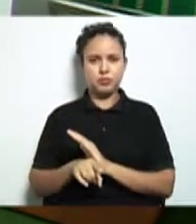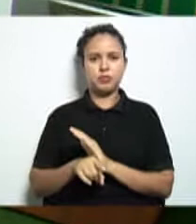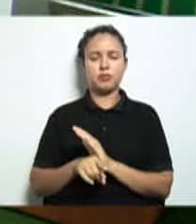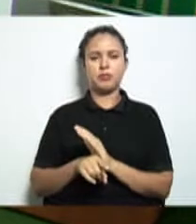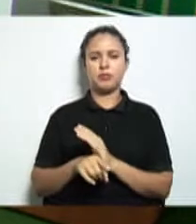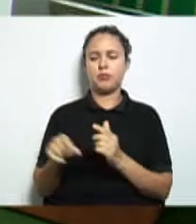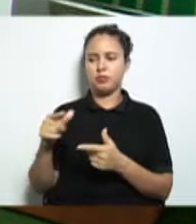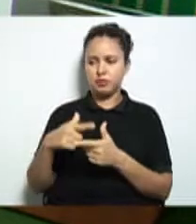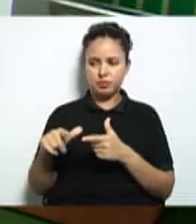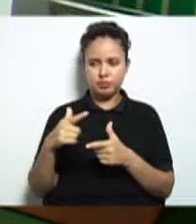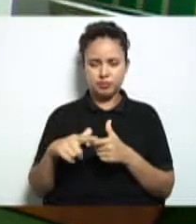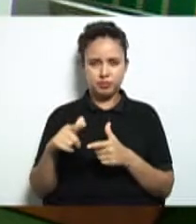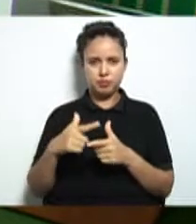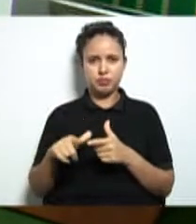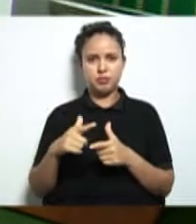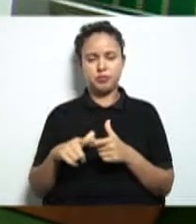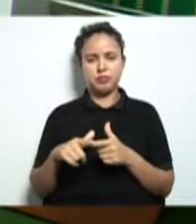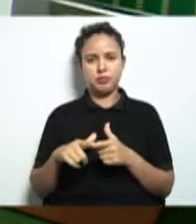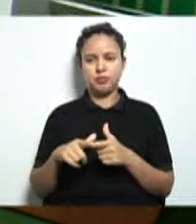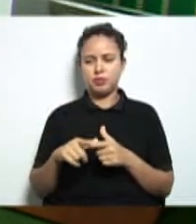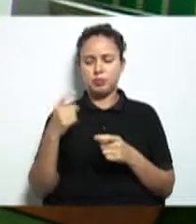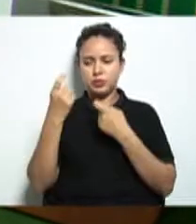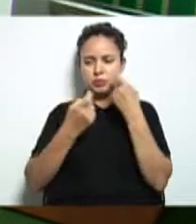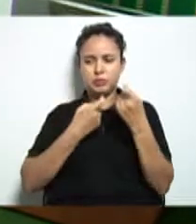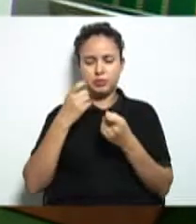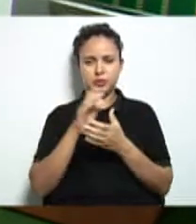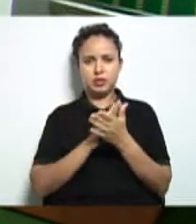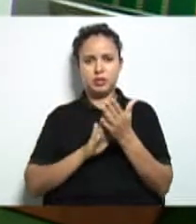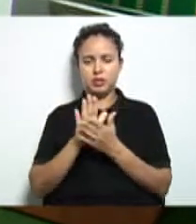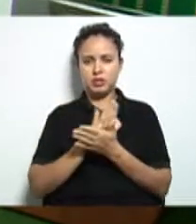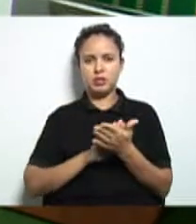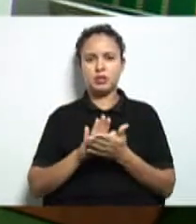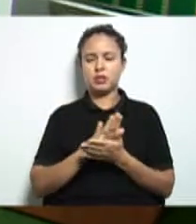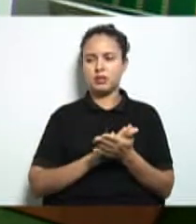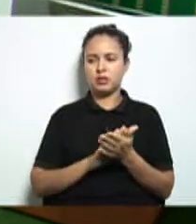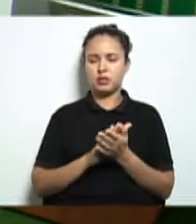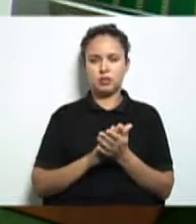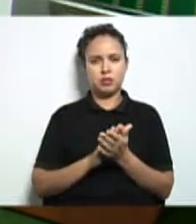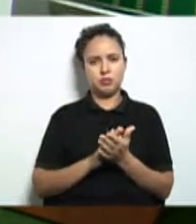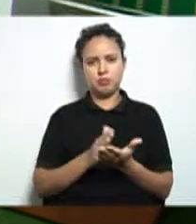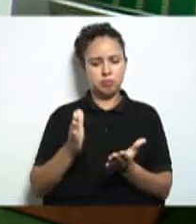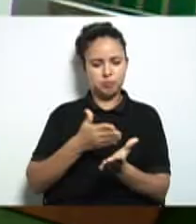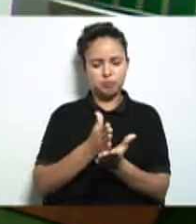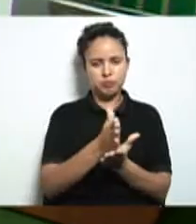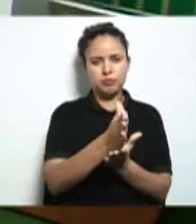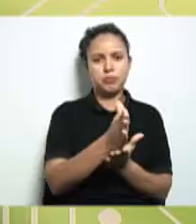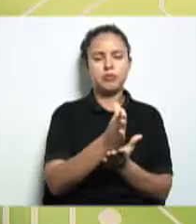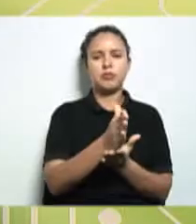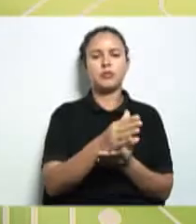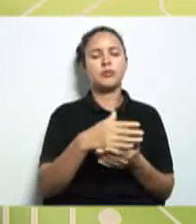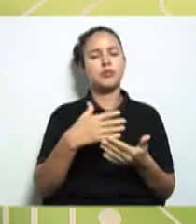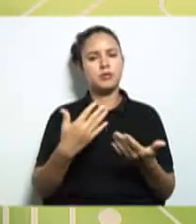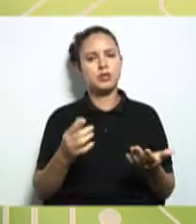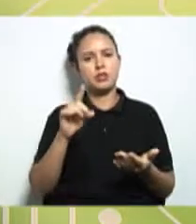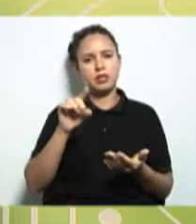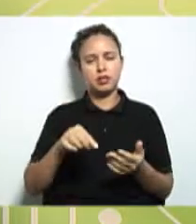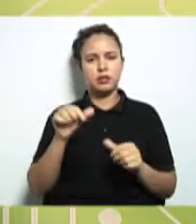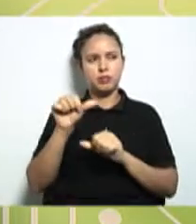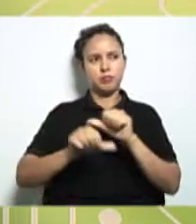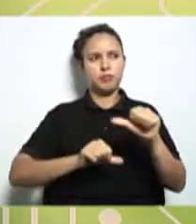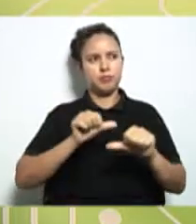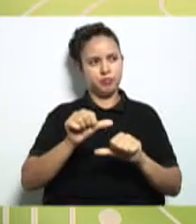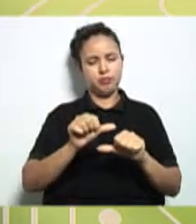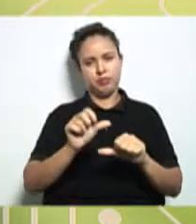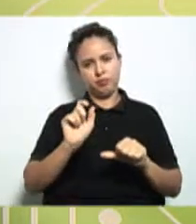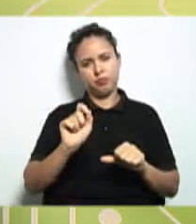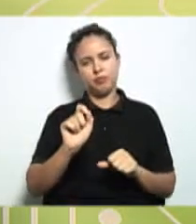ter problema, a gente não tem nenhuma preocupação, eu não tenho um roteiro para seguir, então ela torna-se algo,